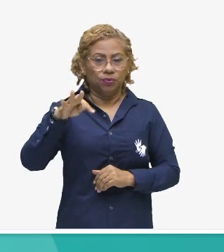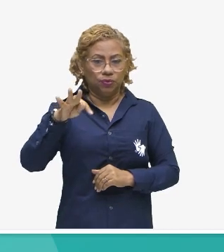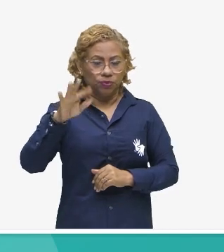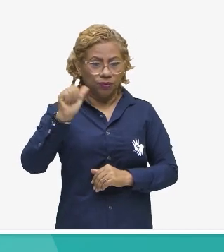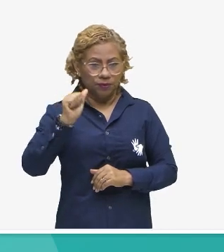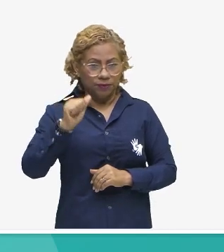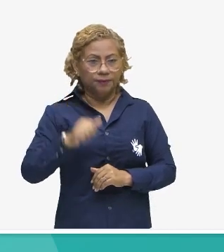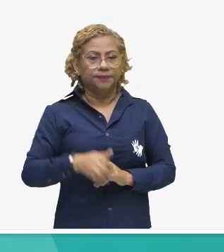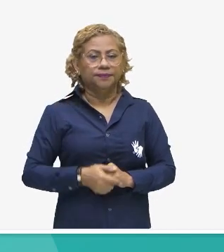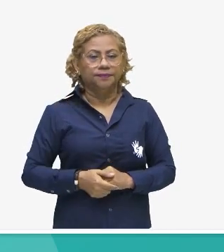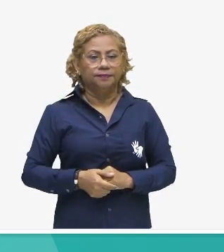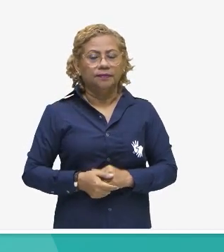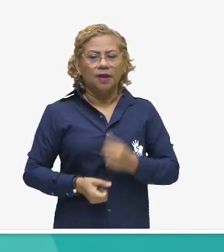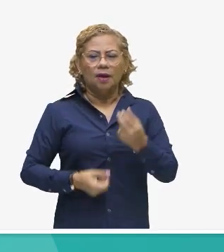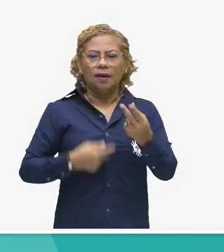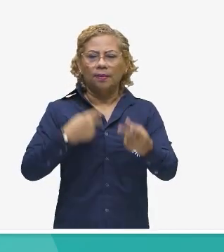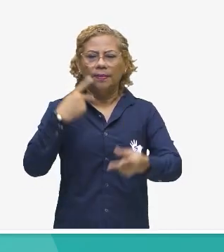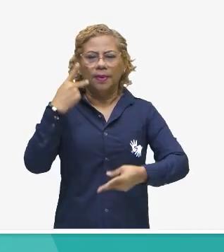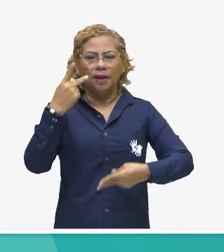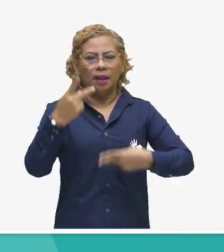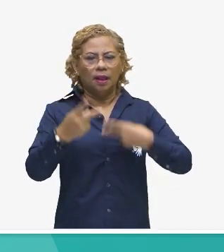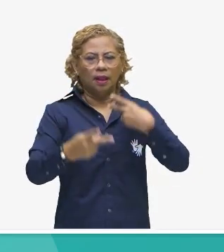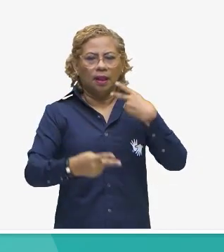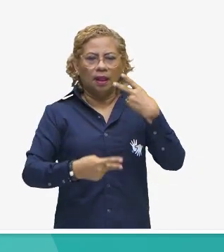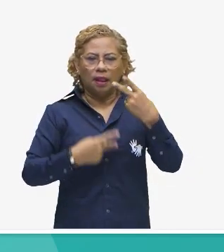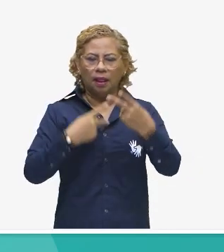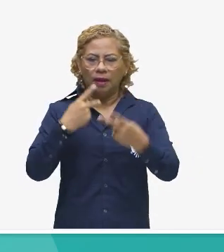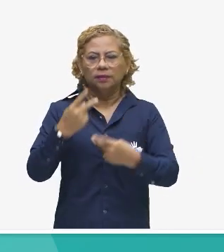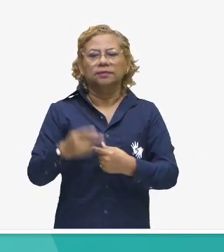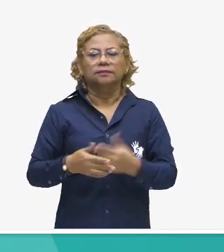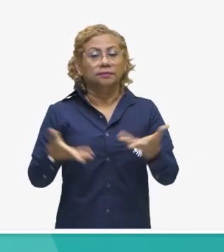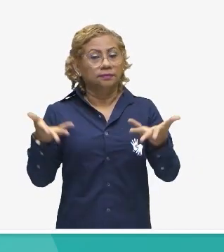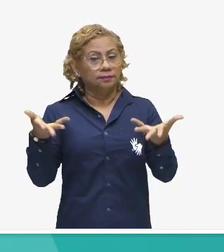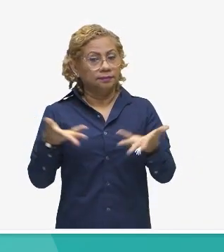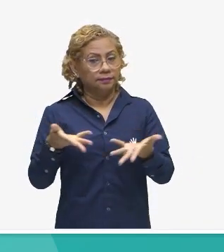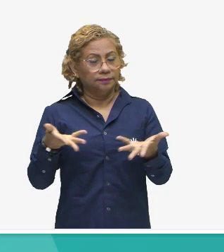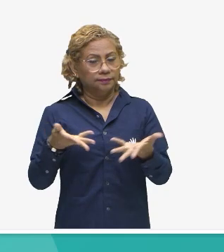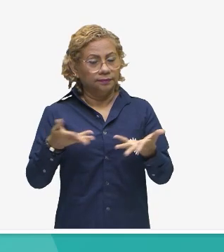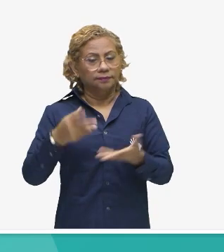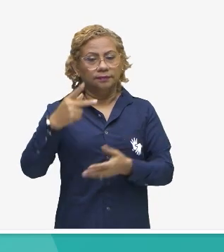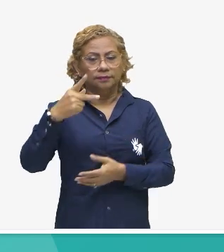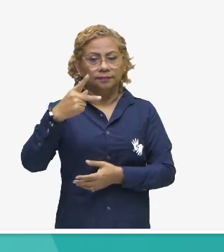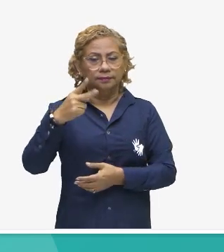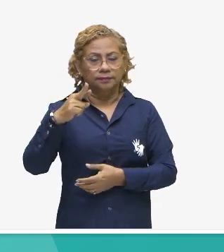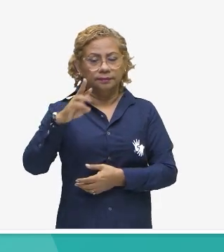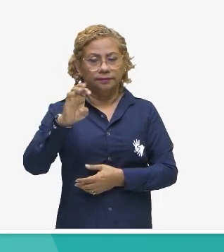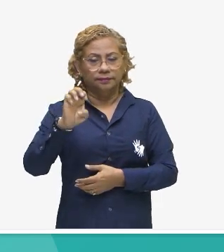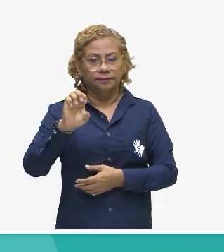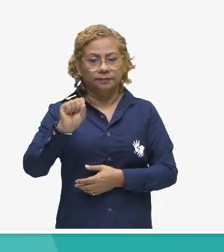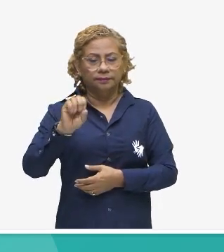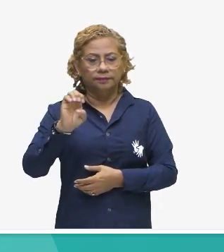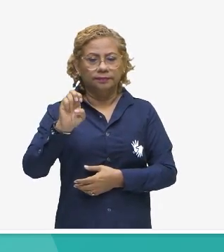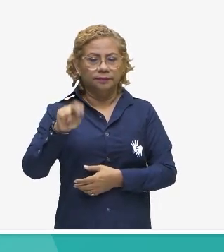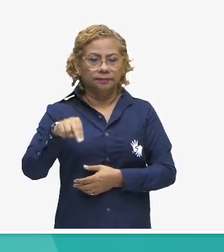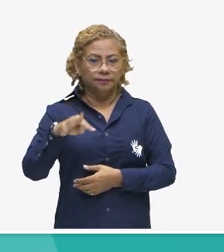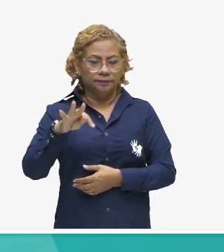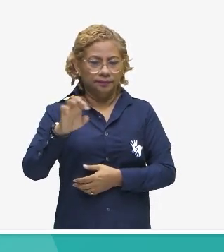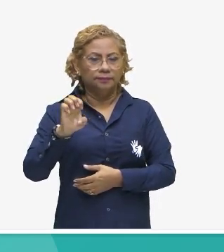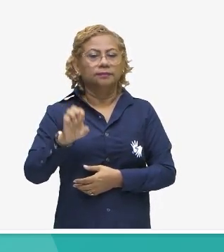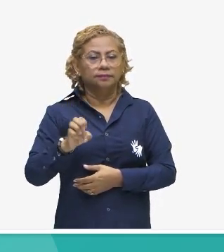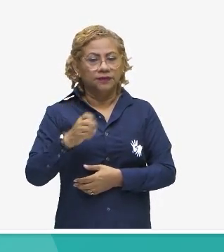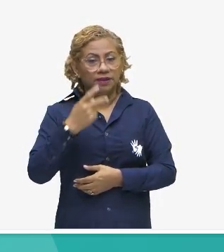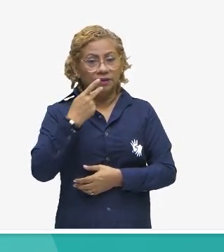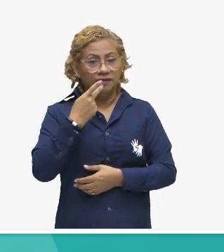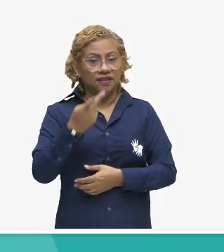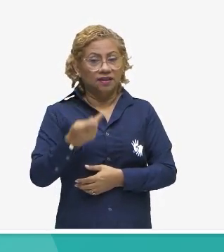naquele momento, ela conta, então é presente, no ato da fala, no ato do